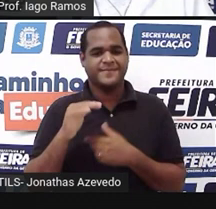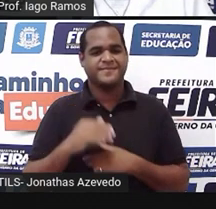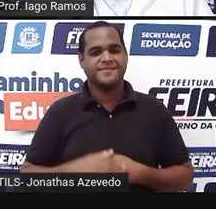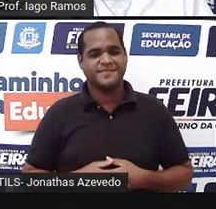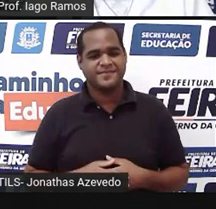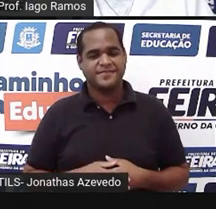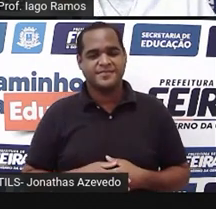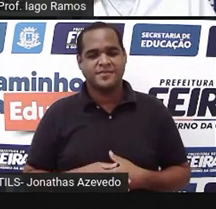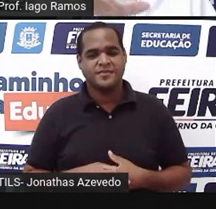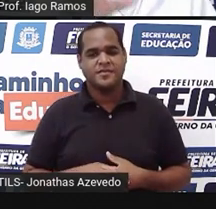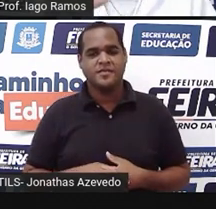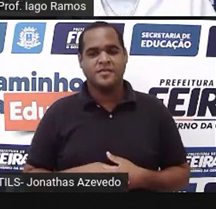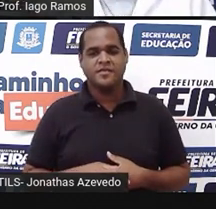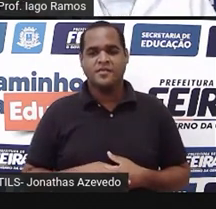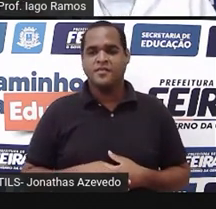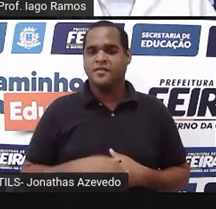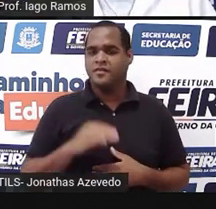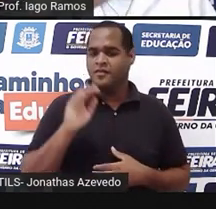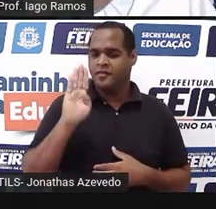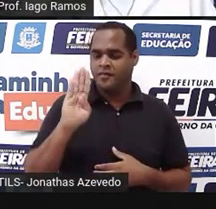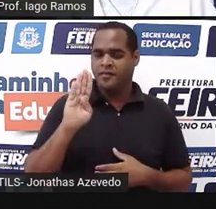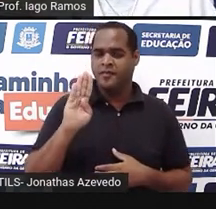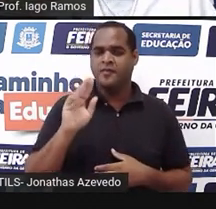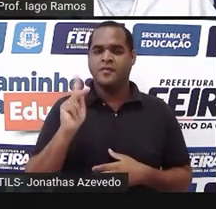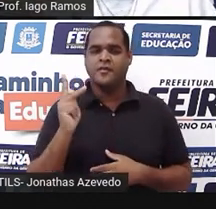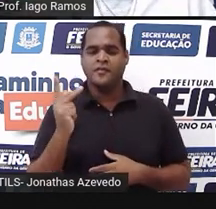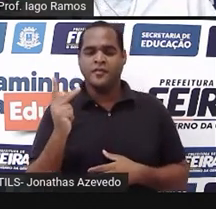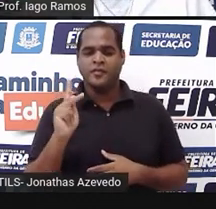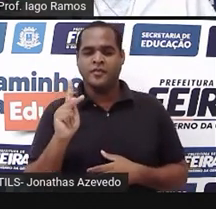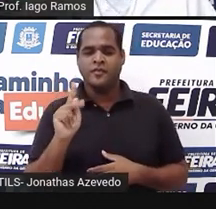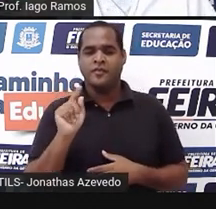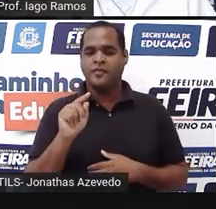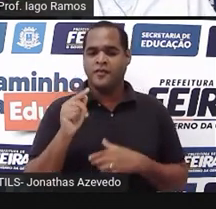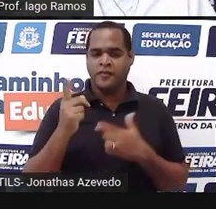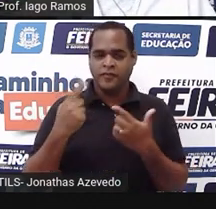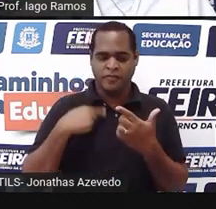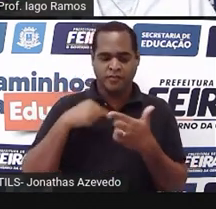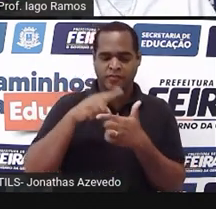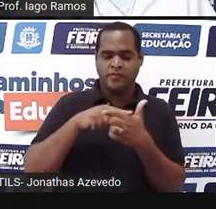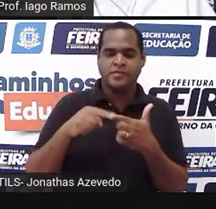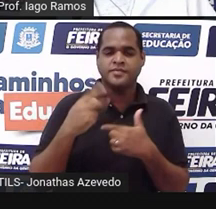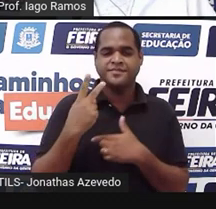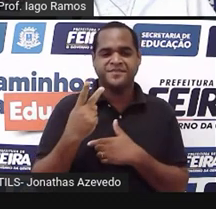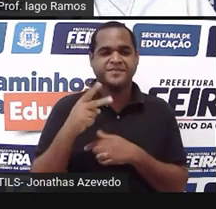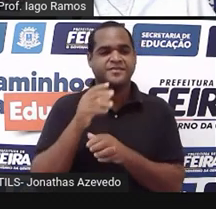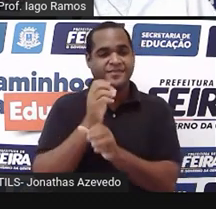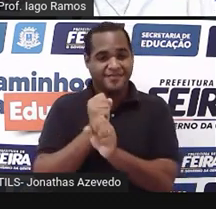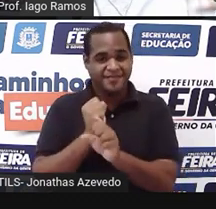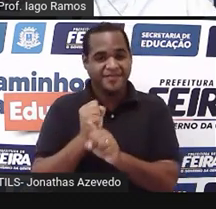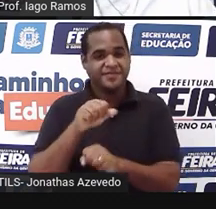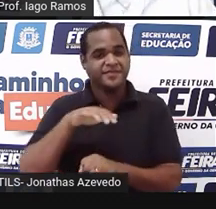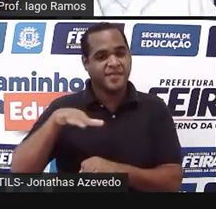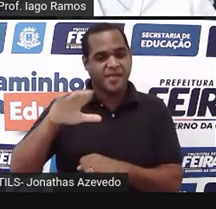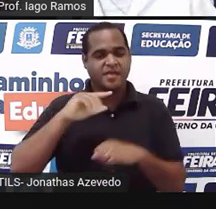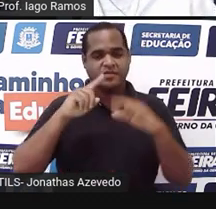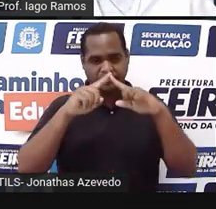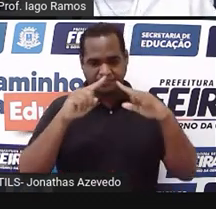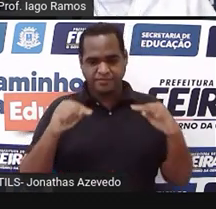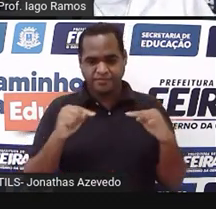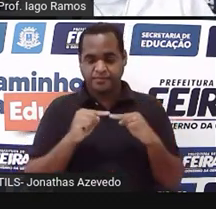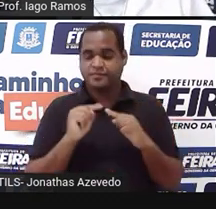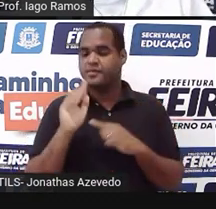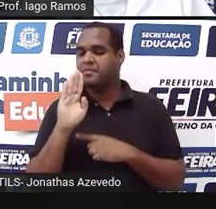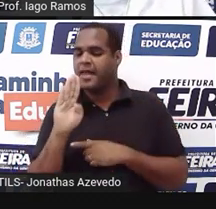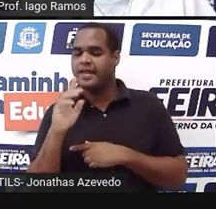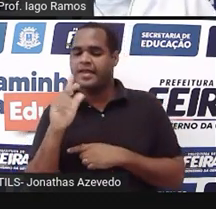do trapézio tão bem minúsculo vezes H / 2 isso é a forma de calcular a área do triângulo base